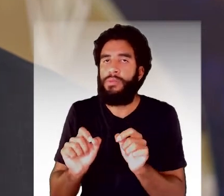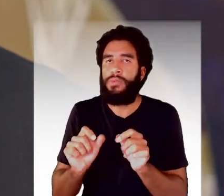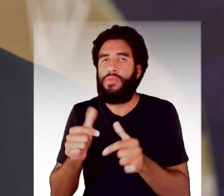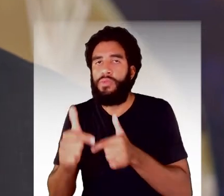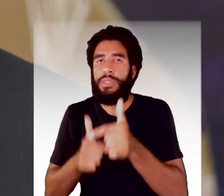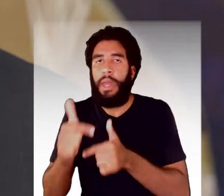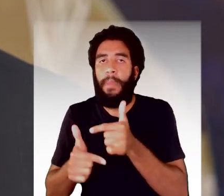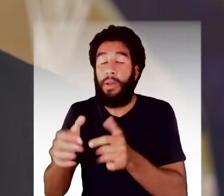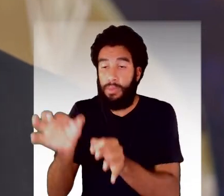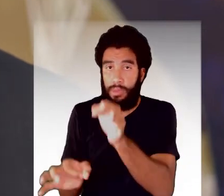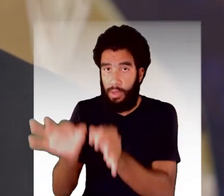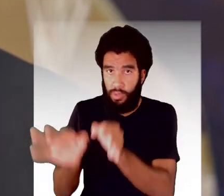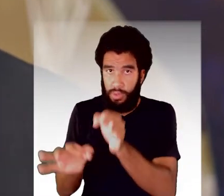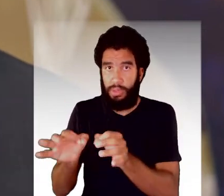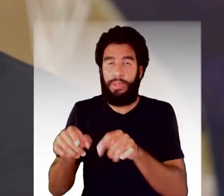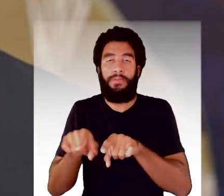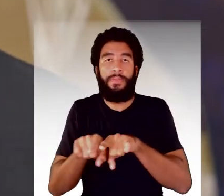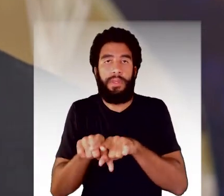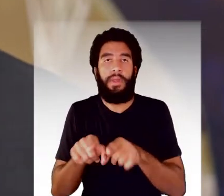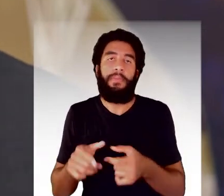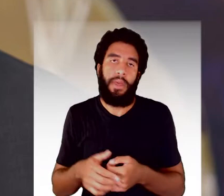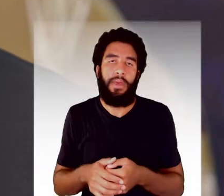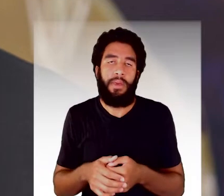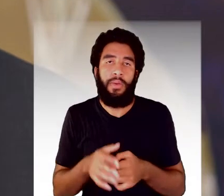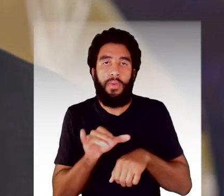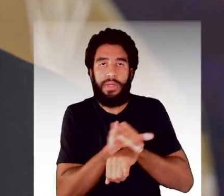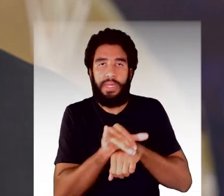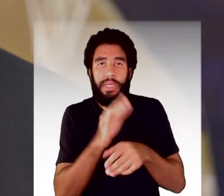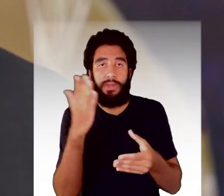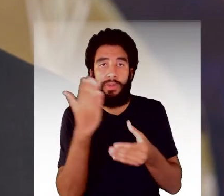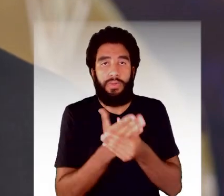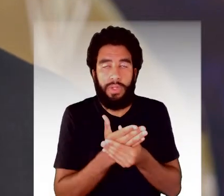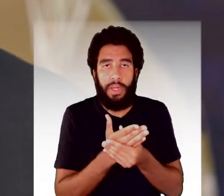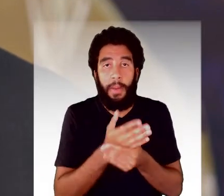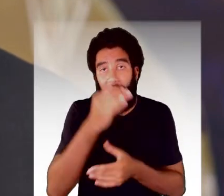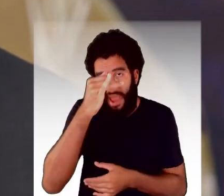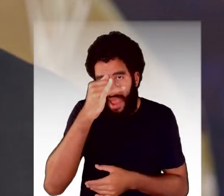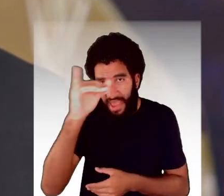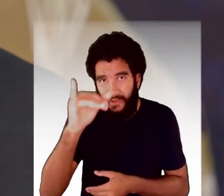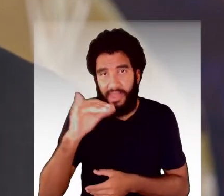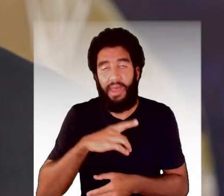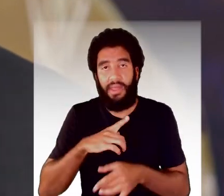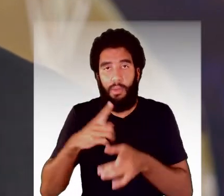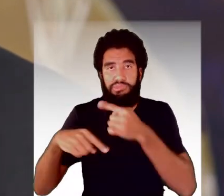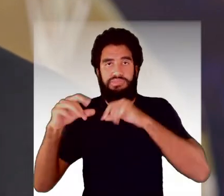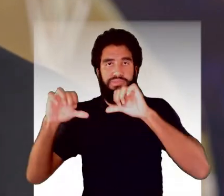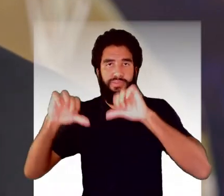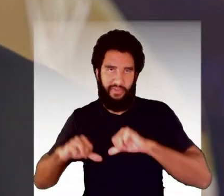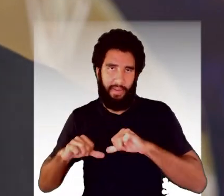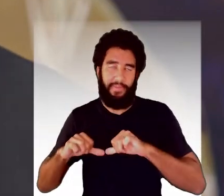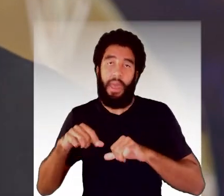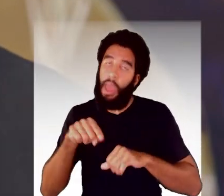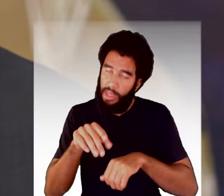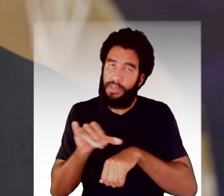judicial, de uma tutela, de uma medida judicial que impeça essa precarização. E esse é um caminho aberto e